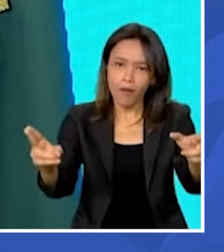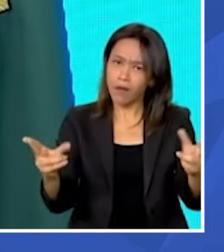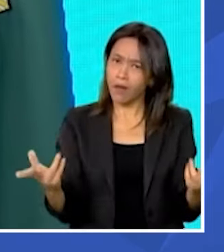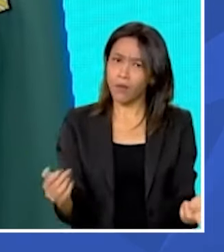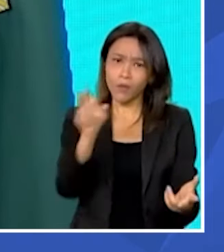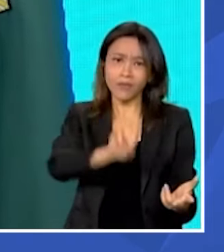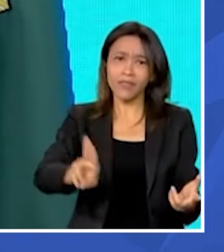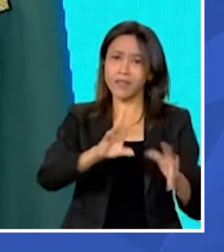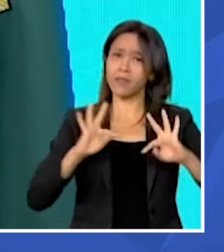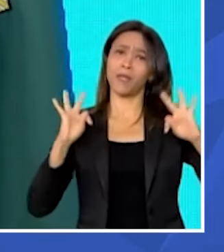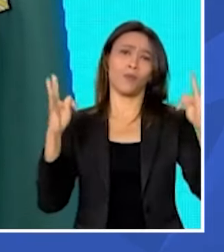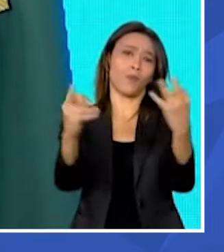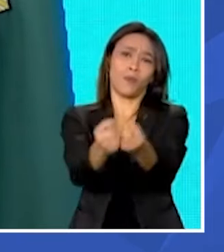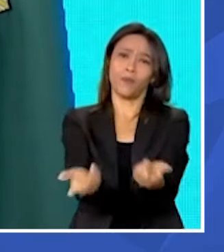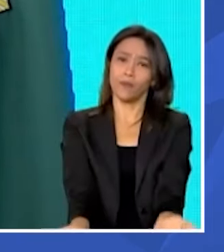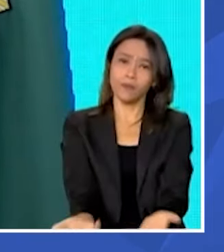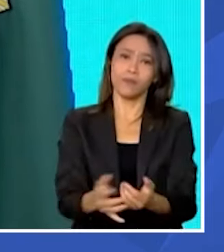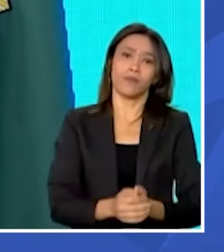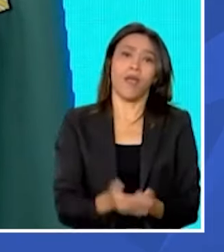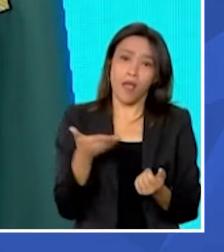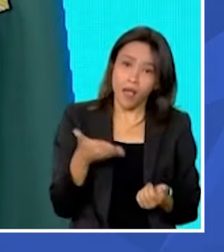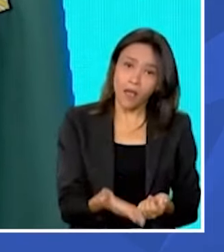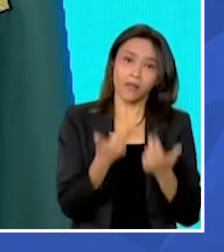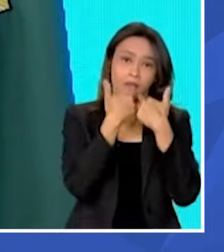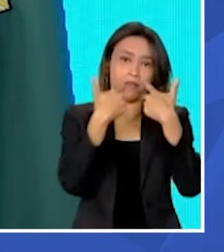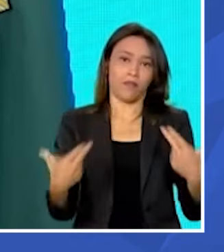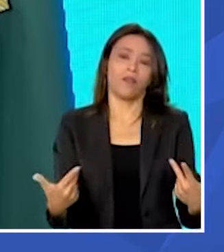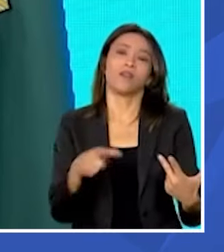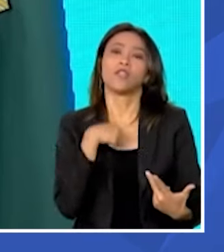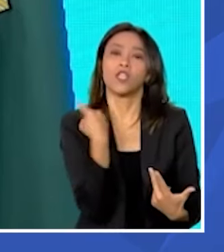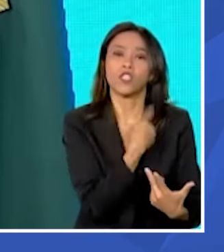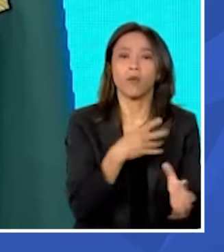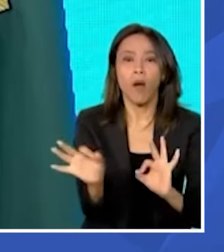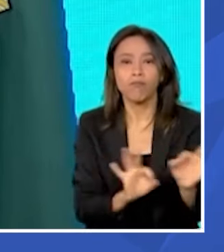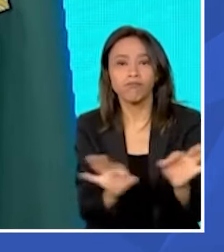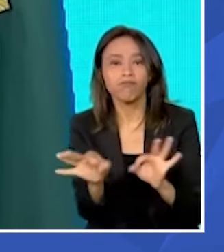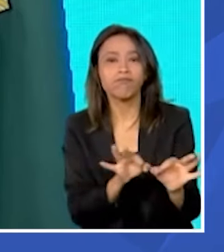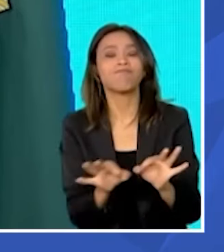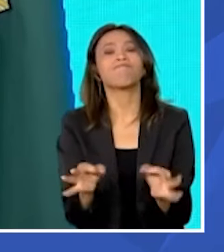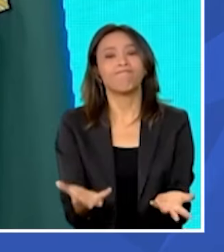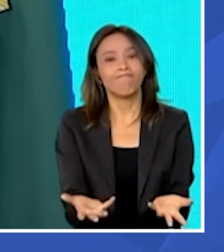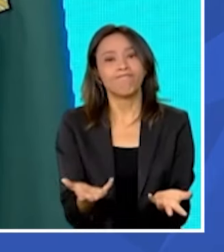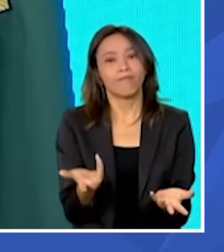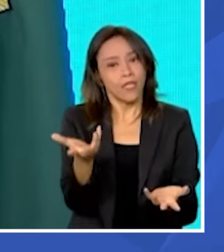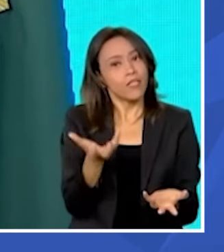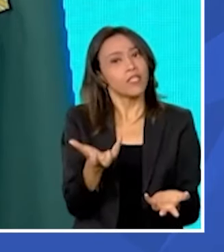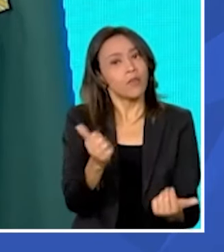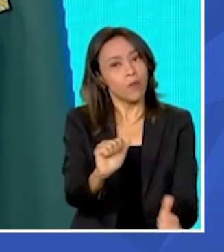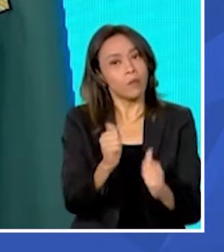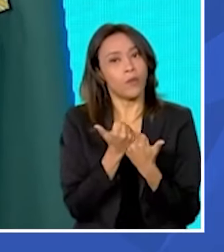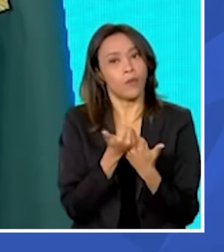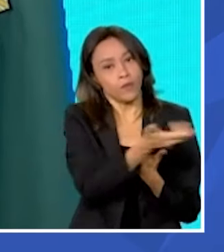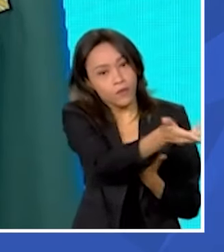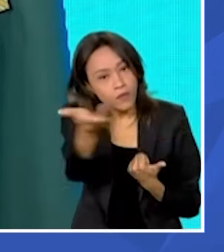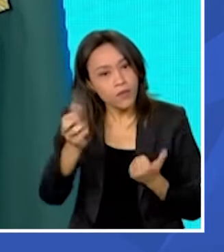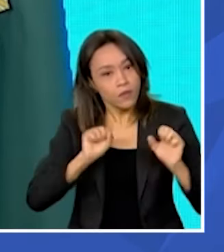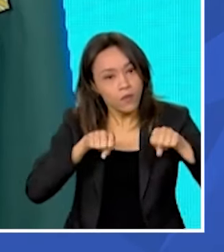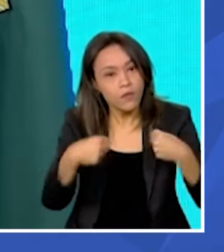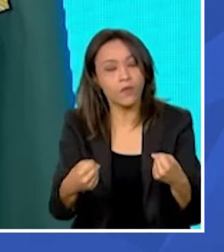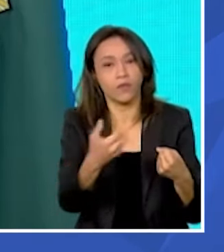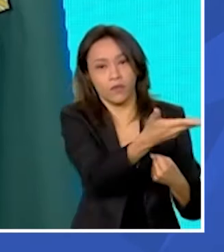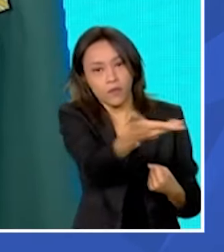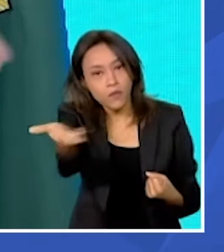mundo. Essa inovação que nós estamos fazendo, que a gente gostaria de ter, da parte de vocês, o empenho,